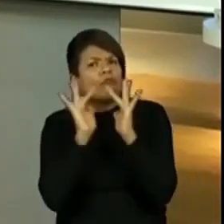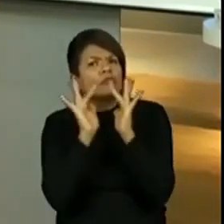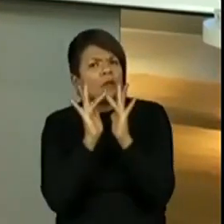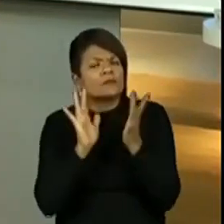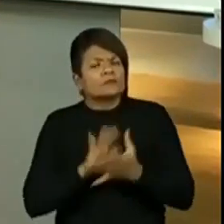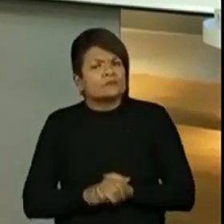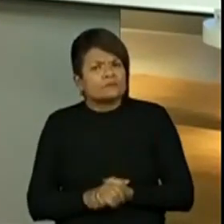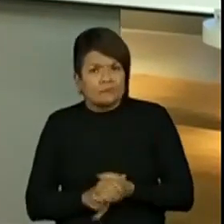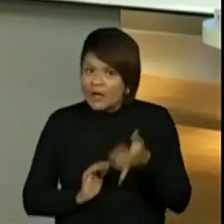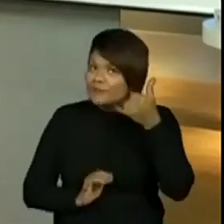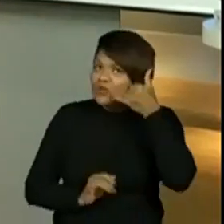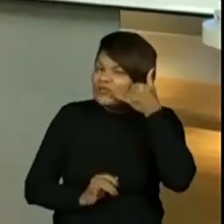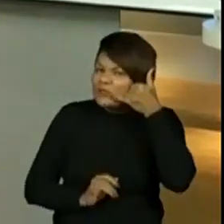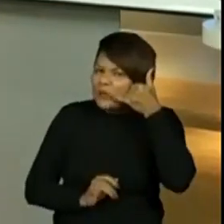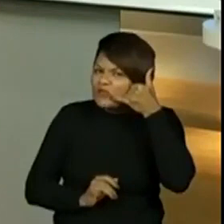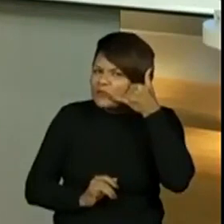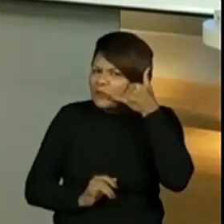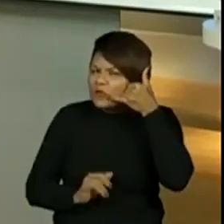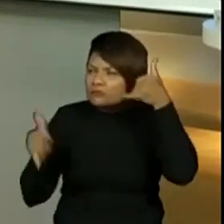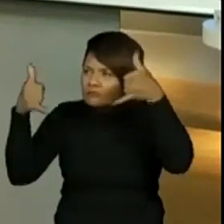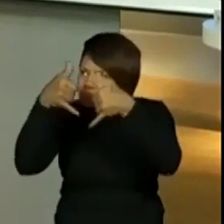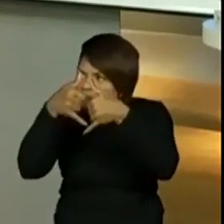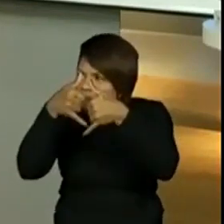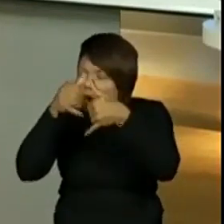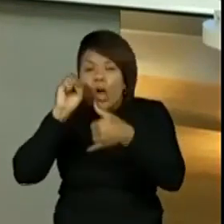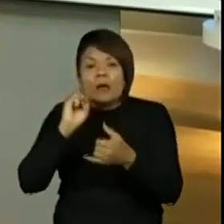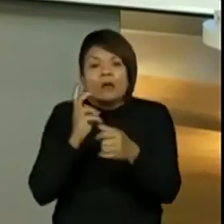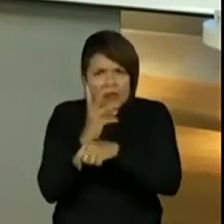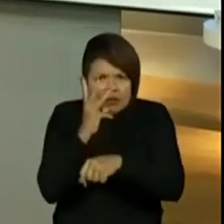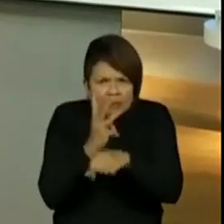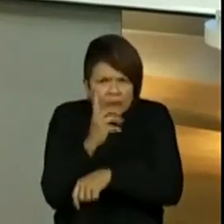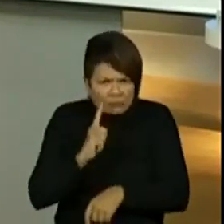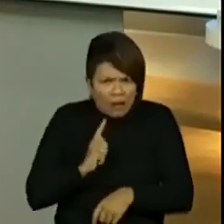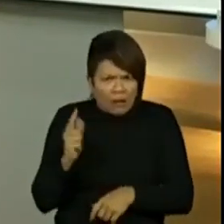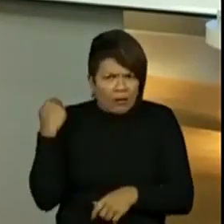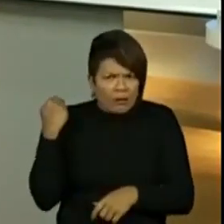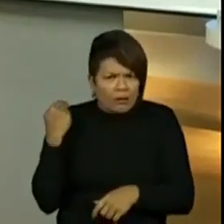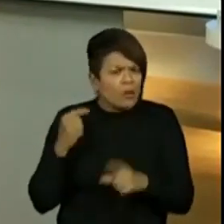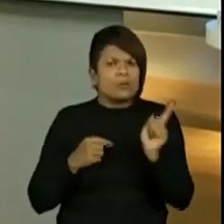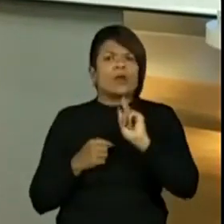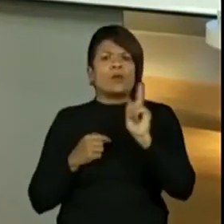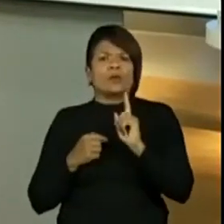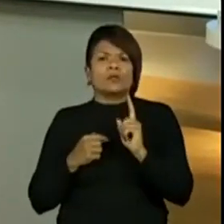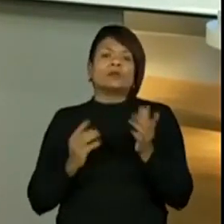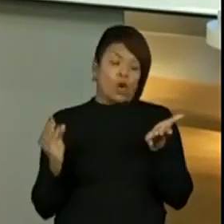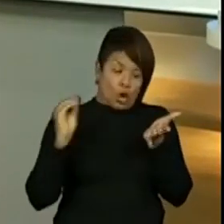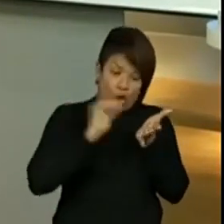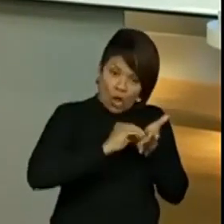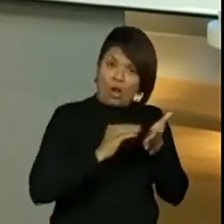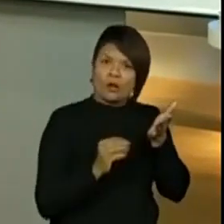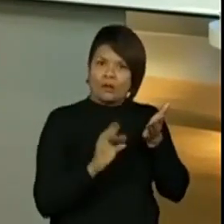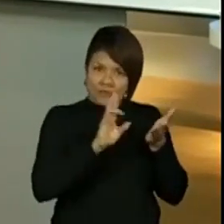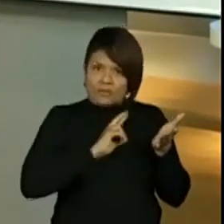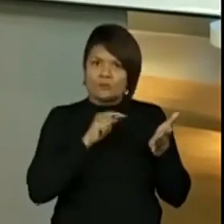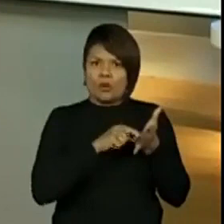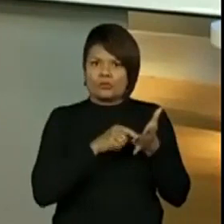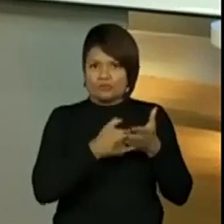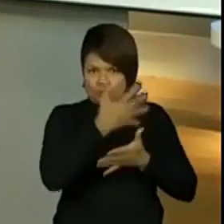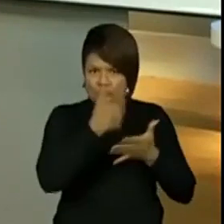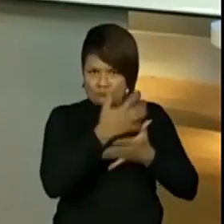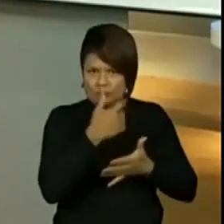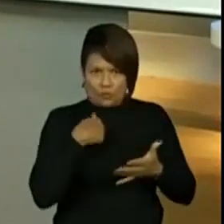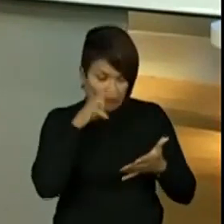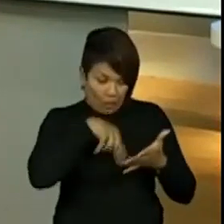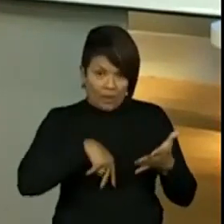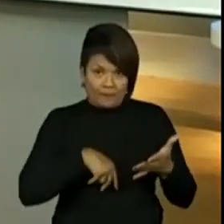só por telefone? Será que era só por WhatsApp? Existia o WhatsApp? Pergunta para eles e coloca no chat. Como que o